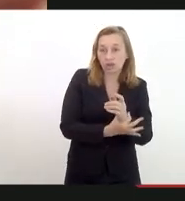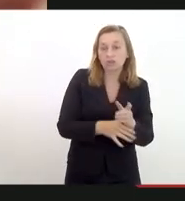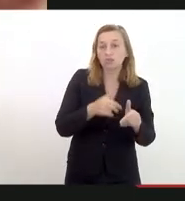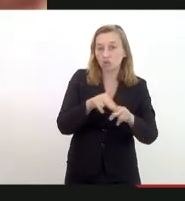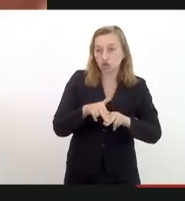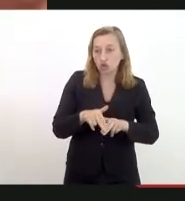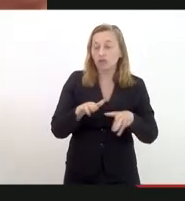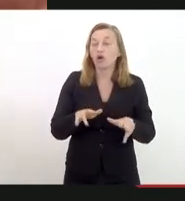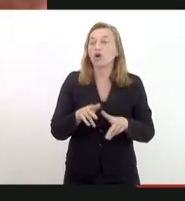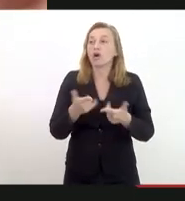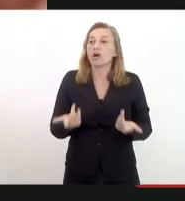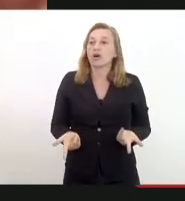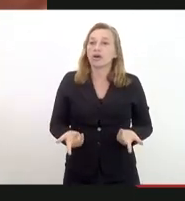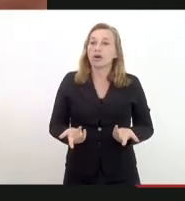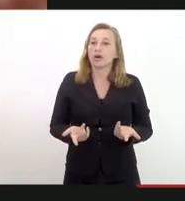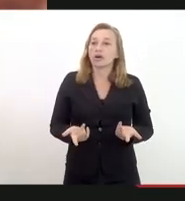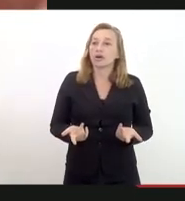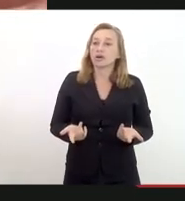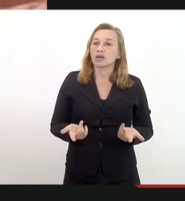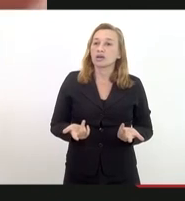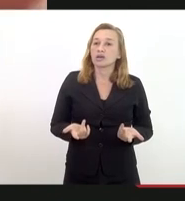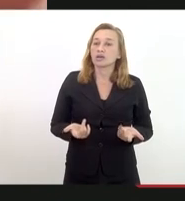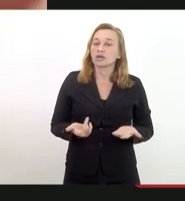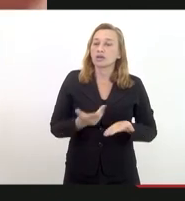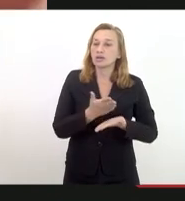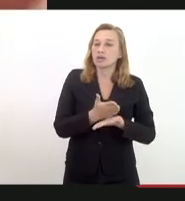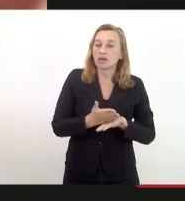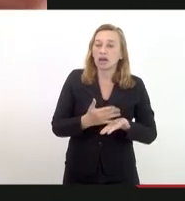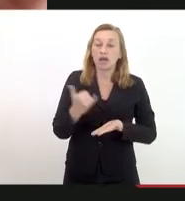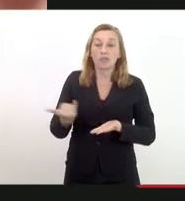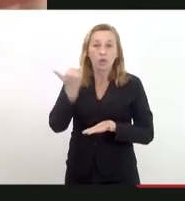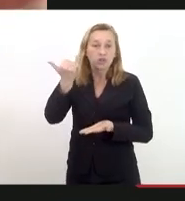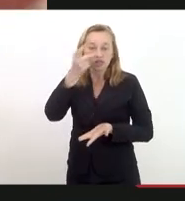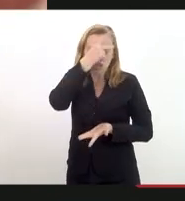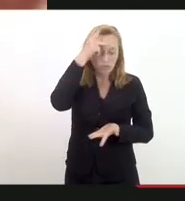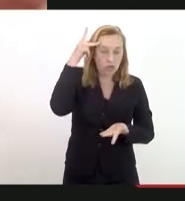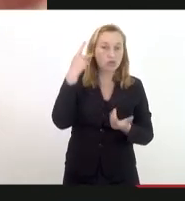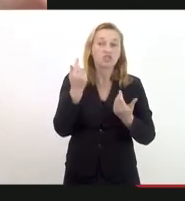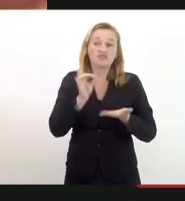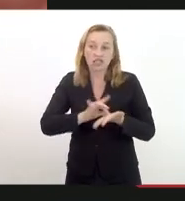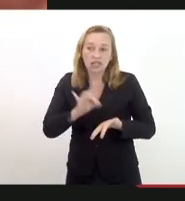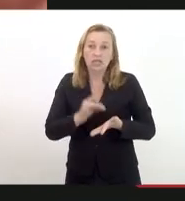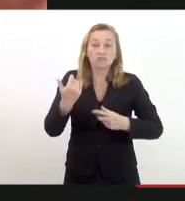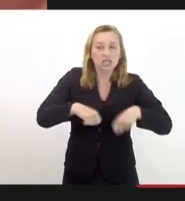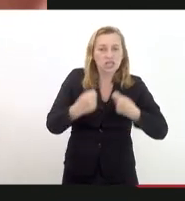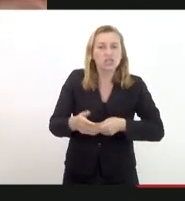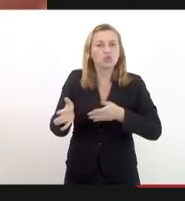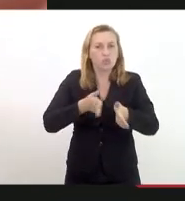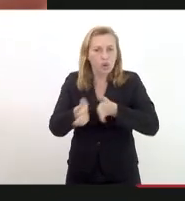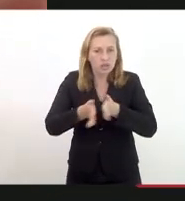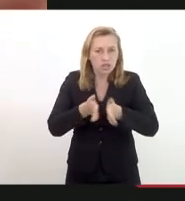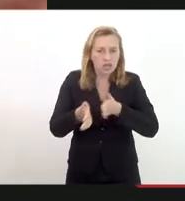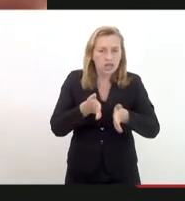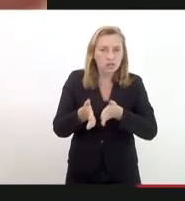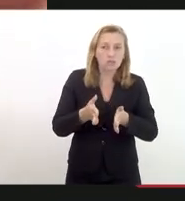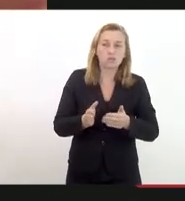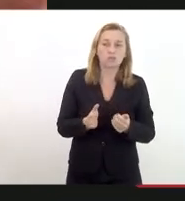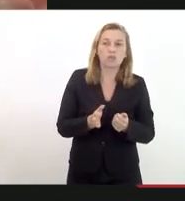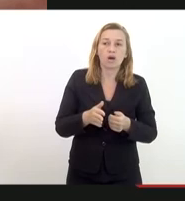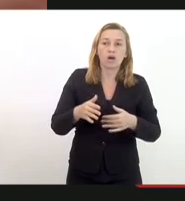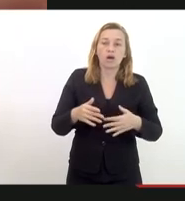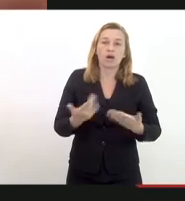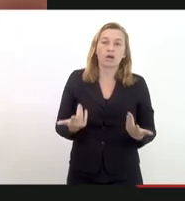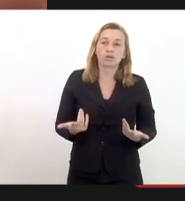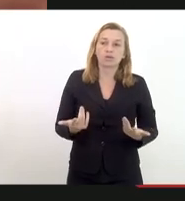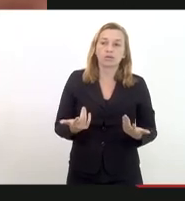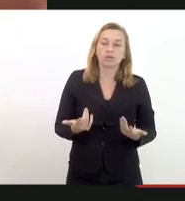Isso faz com que parte importante das pessoas que eventualmente precisam de acesso ao leito de tuberculose tenham